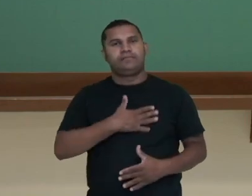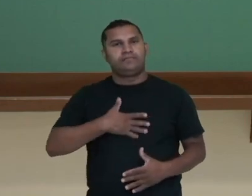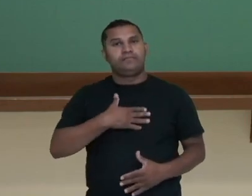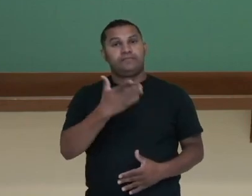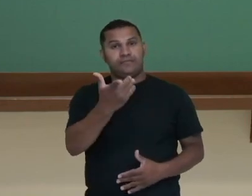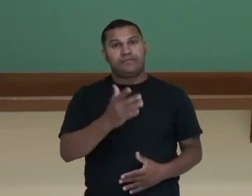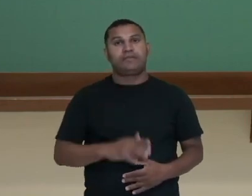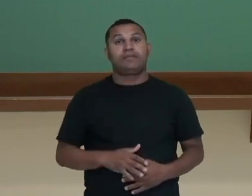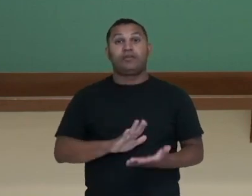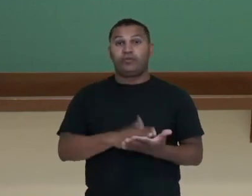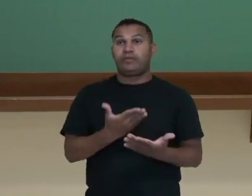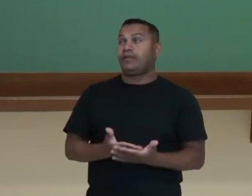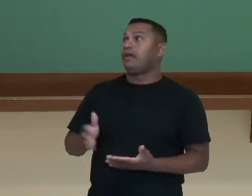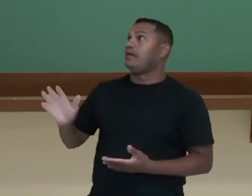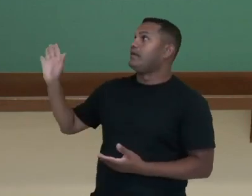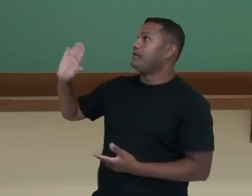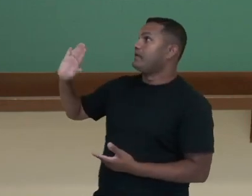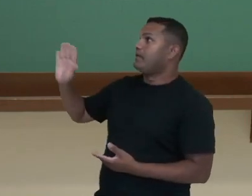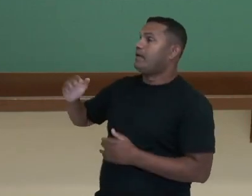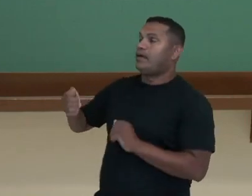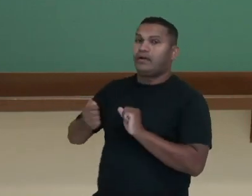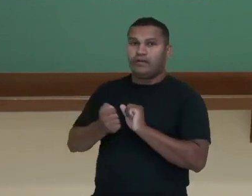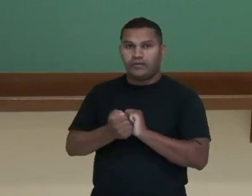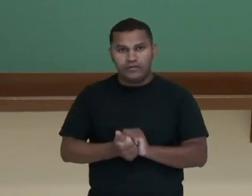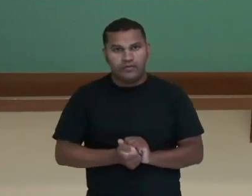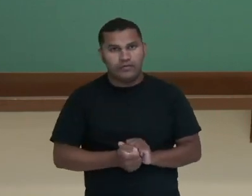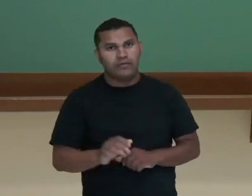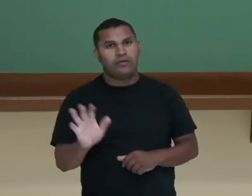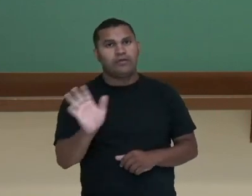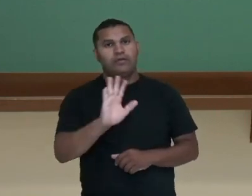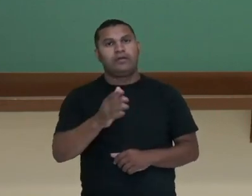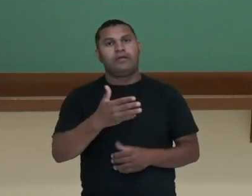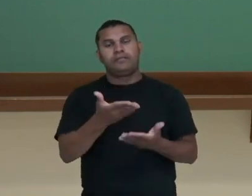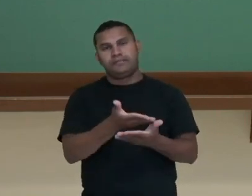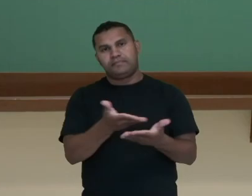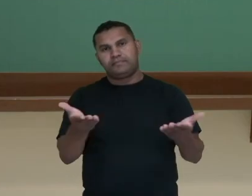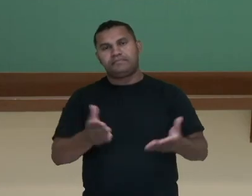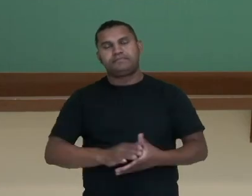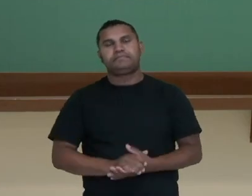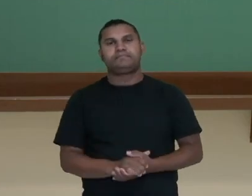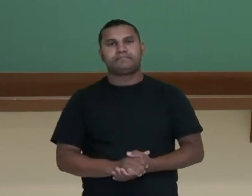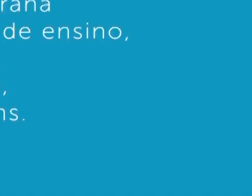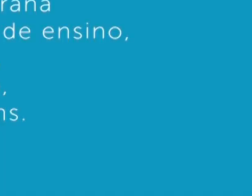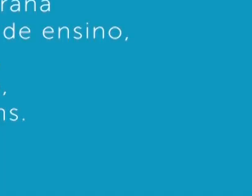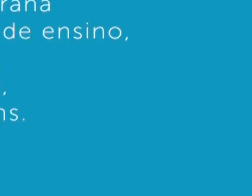agradeço ao Carlos, nosso intérprete, muito obrigado. Fiquem bem, se cuidem e até a próxima.